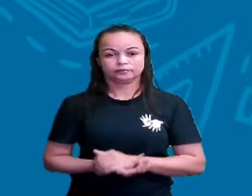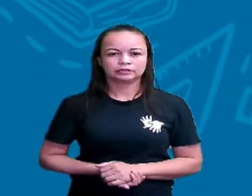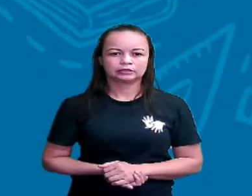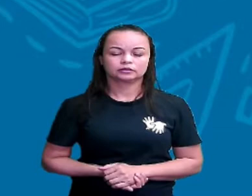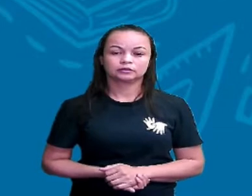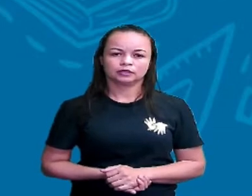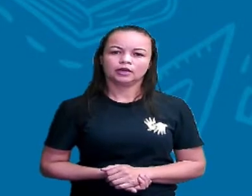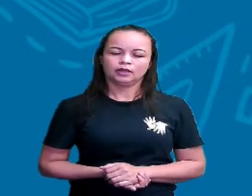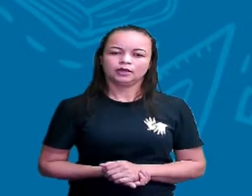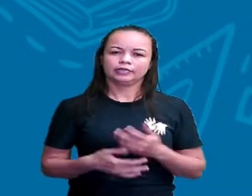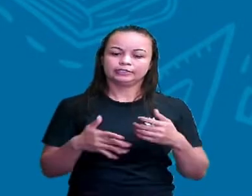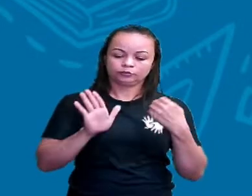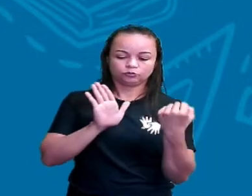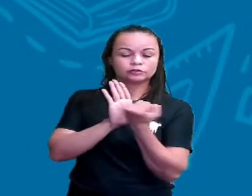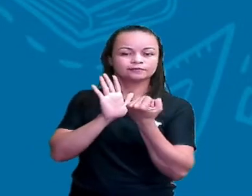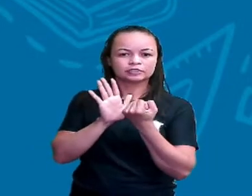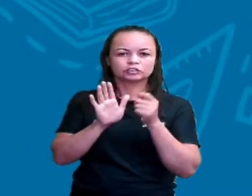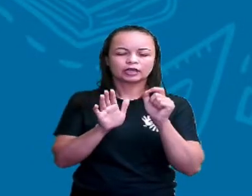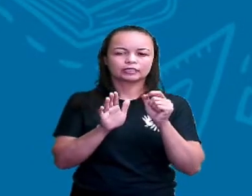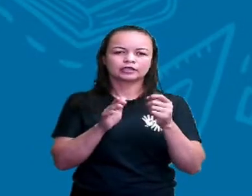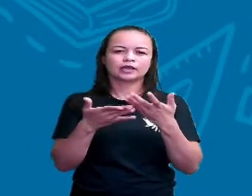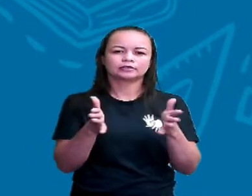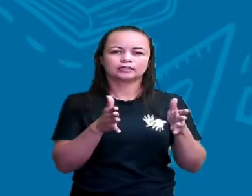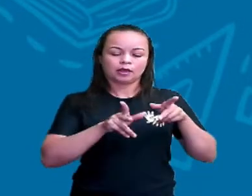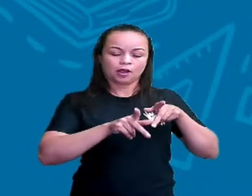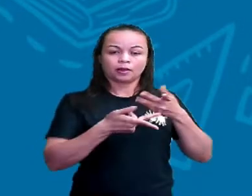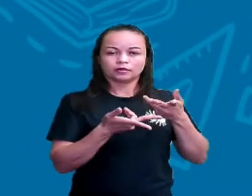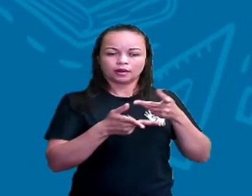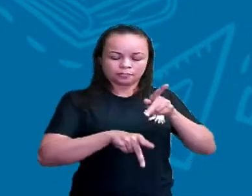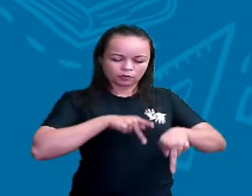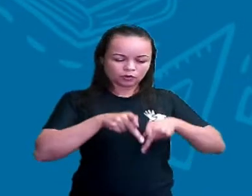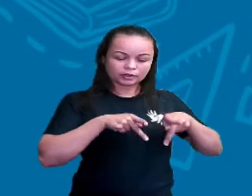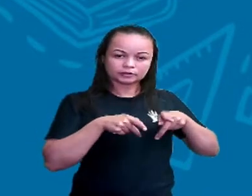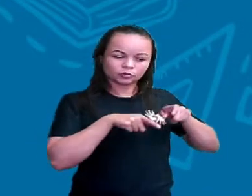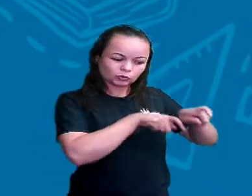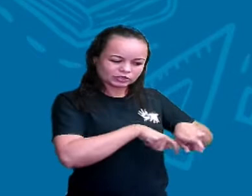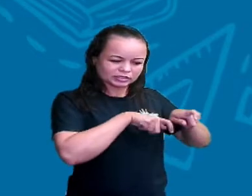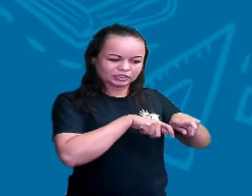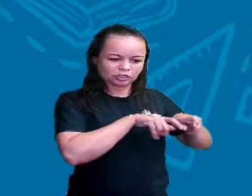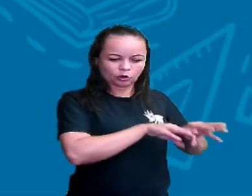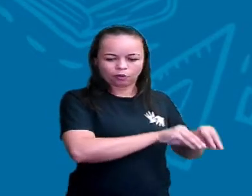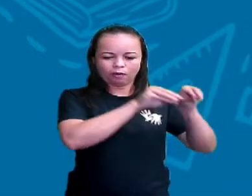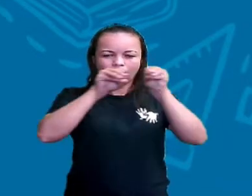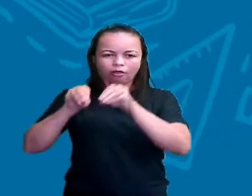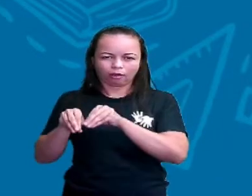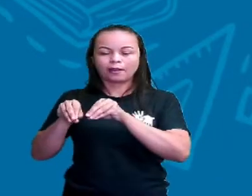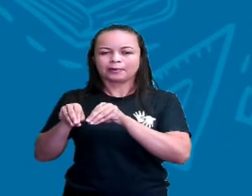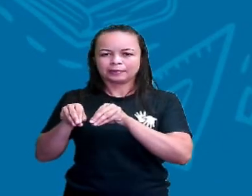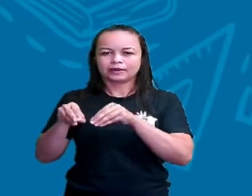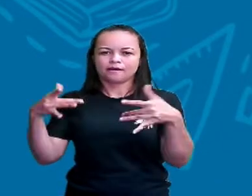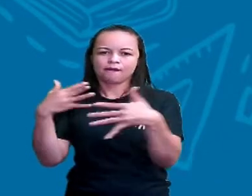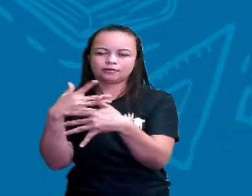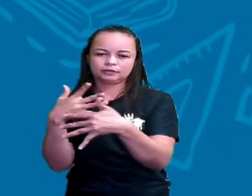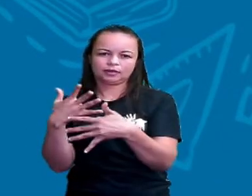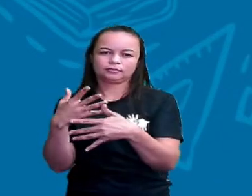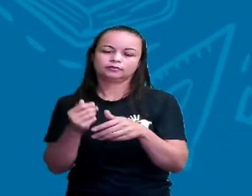um grande marco, um grande destaque, a saída da população do campo para as cidades. Né? Então, a Ásia e